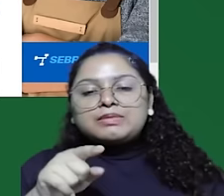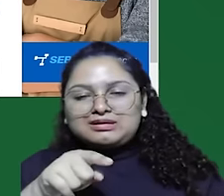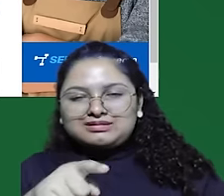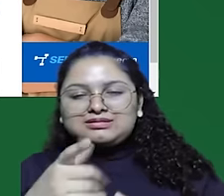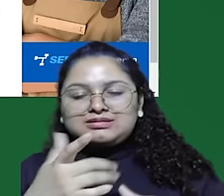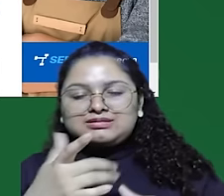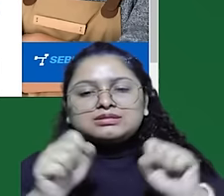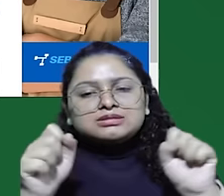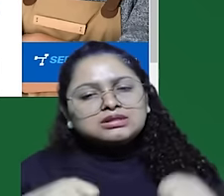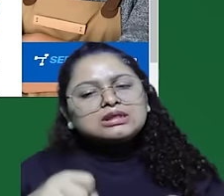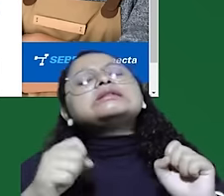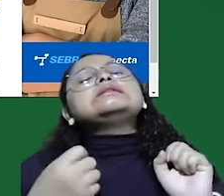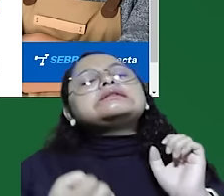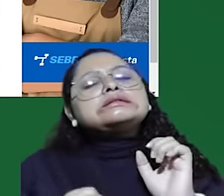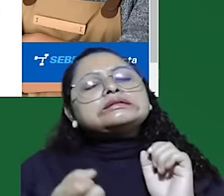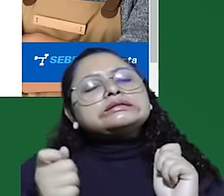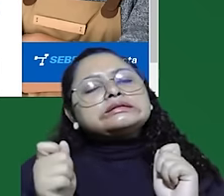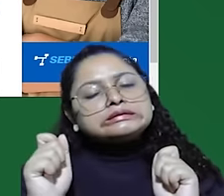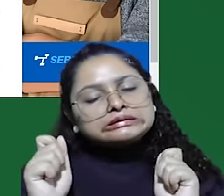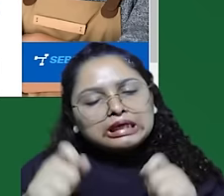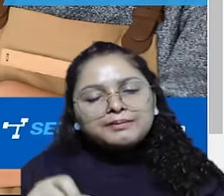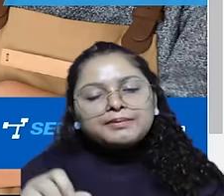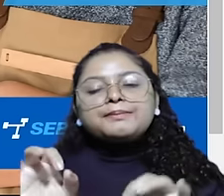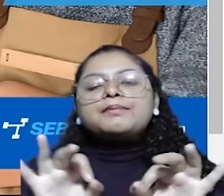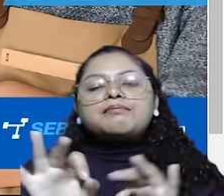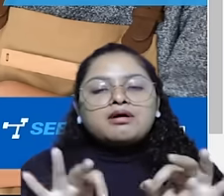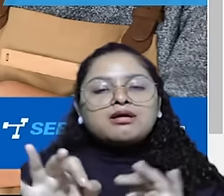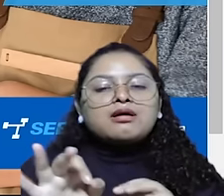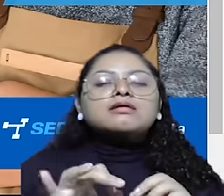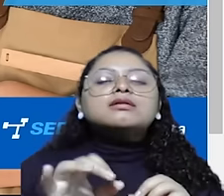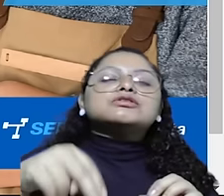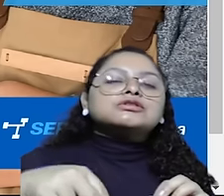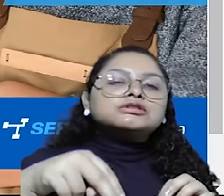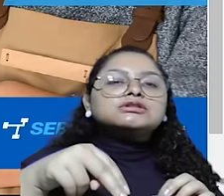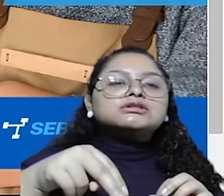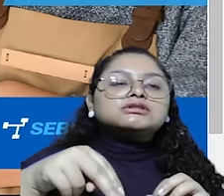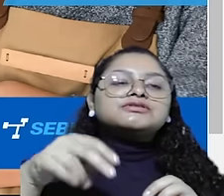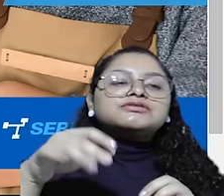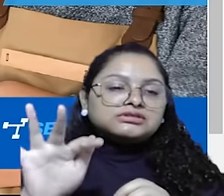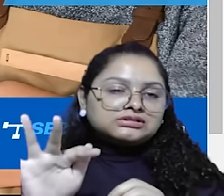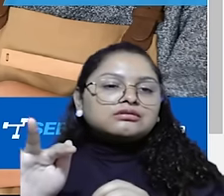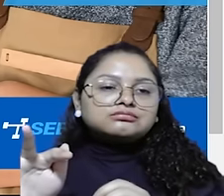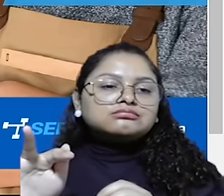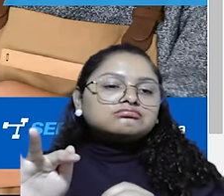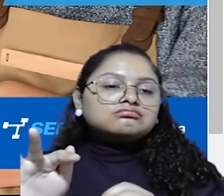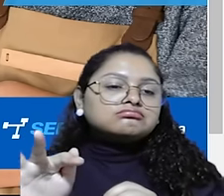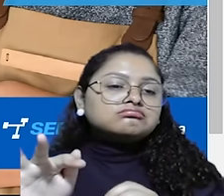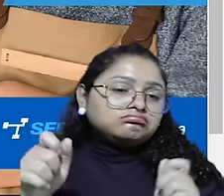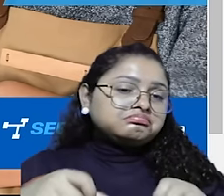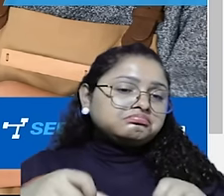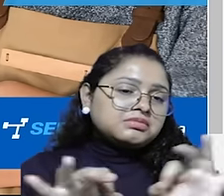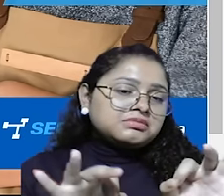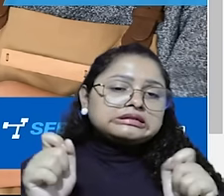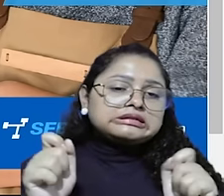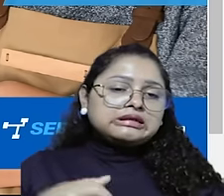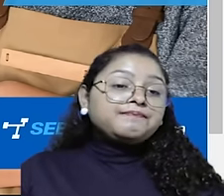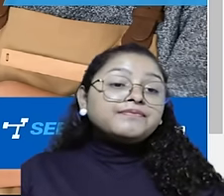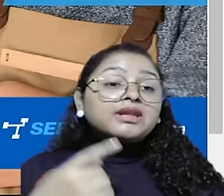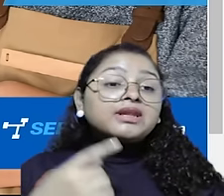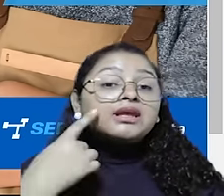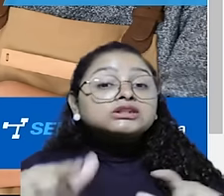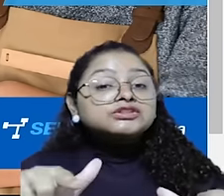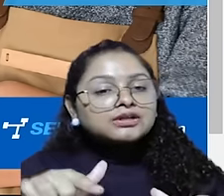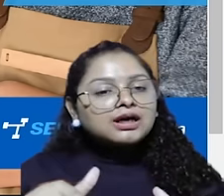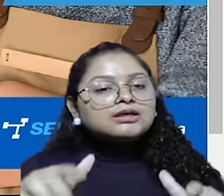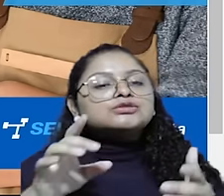para emitir o not fiscal com segurança carregando o certificado digital aqui a gente fala sobre o certificado digital o a1 e